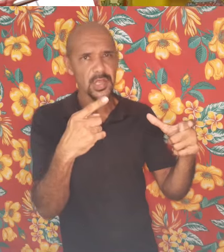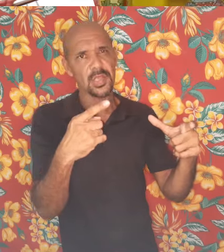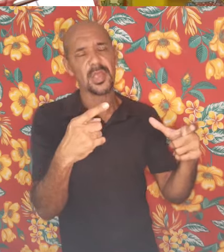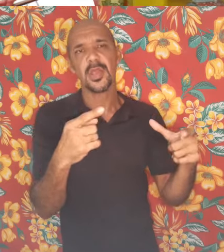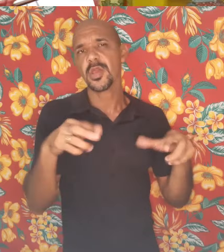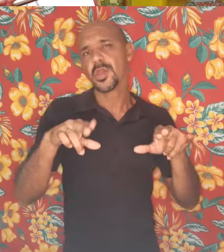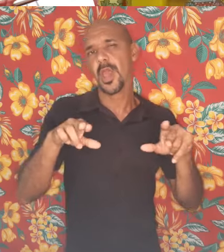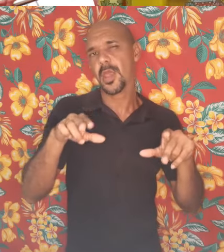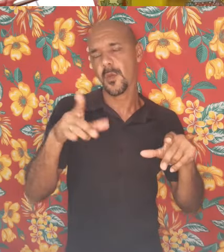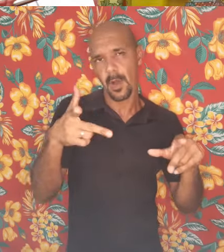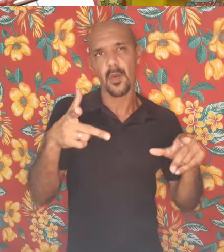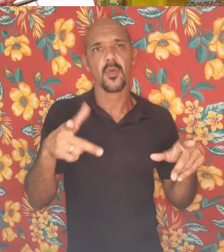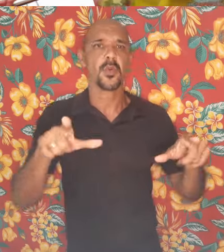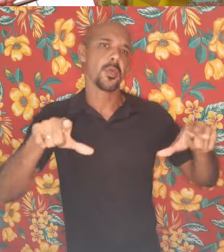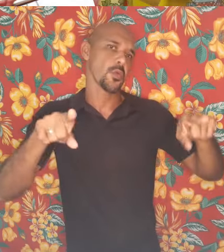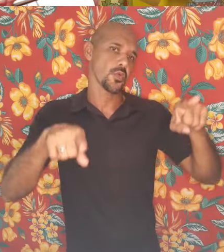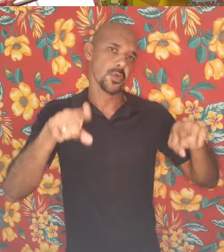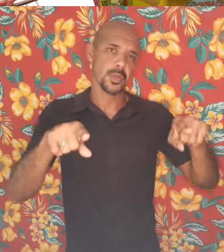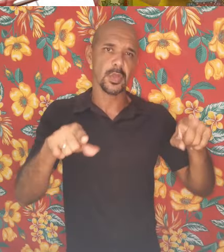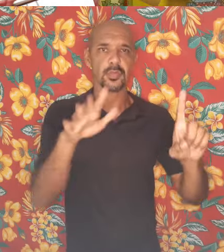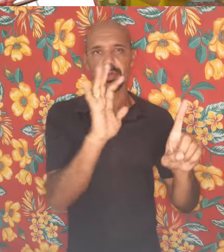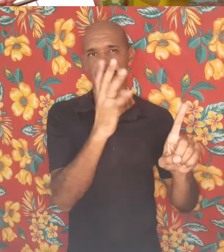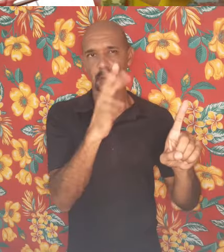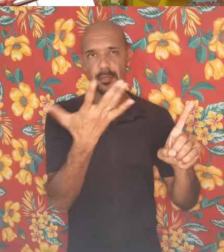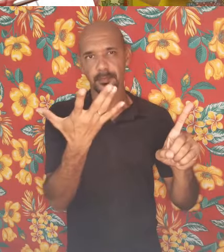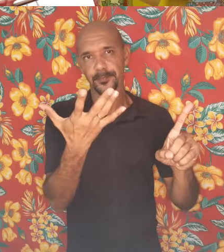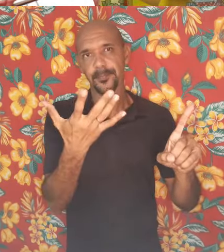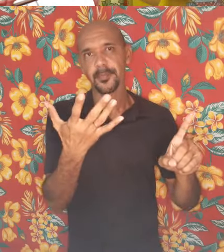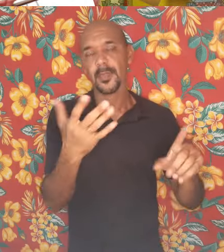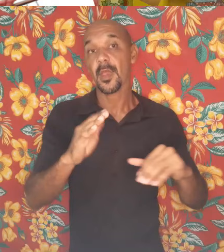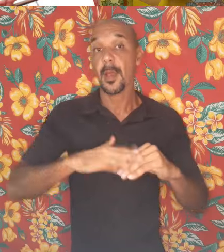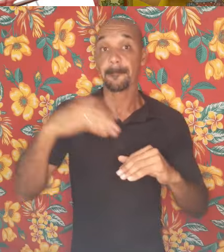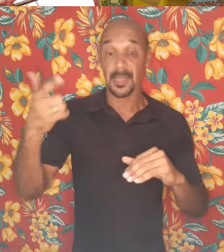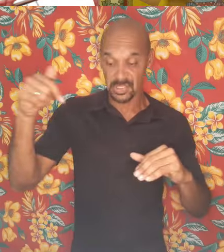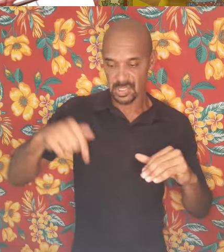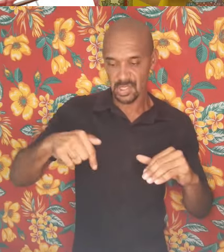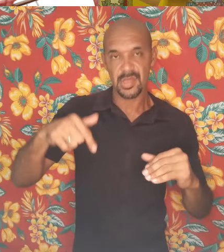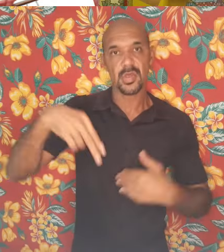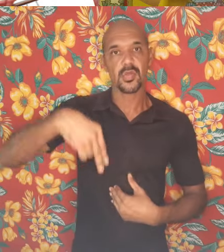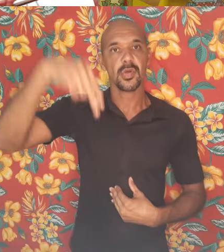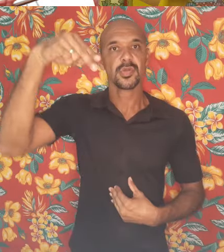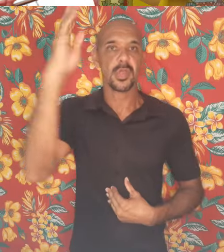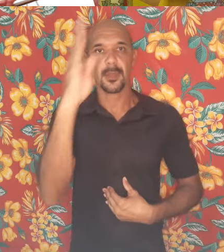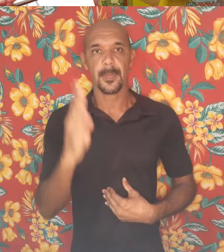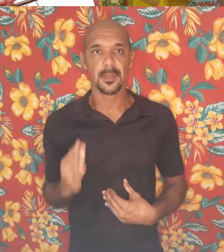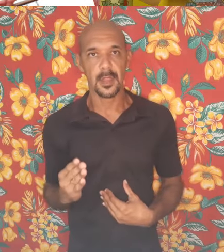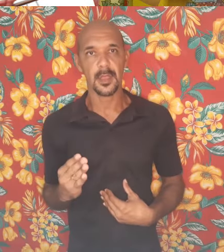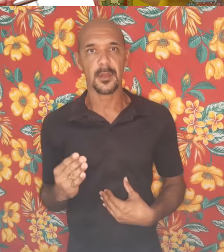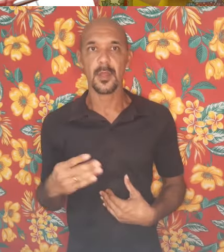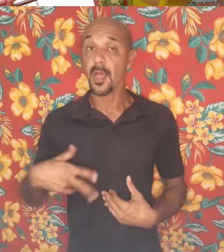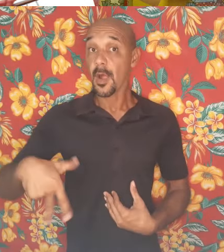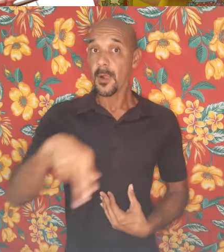chapas em duas dimensões que são projetadas numa tela. E aqui, no Nordeste brasileiro, a